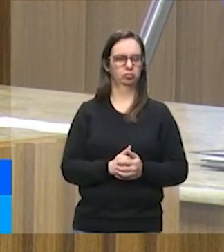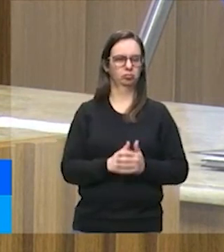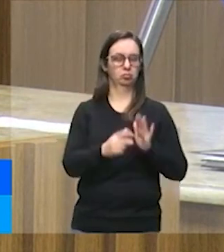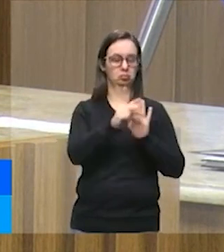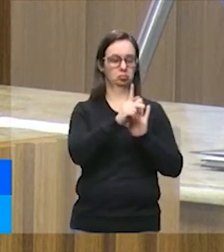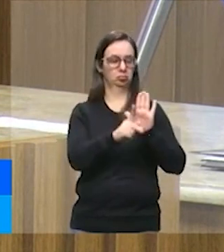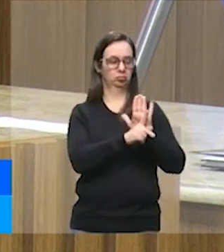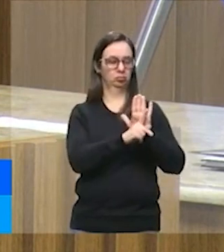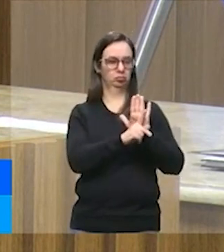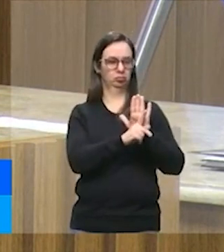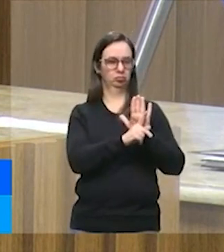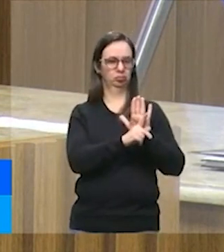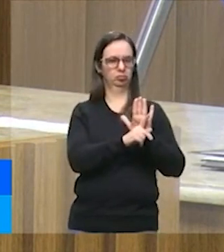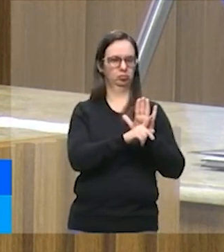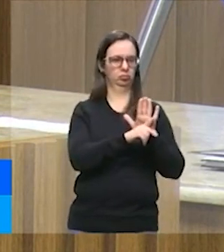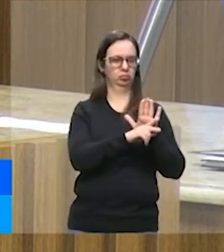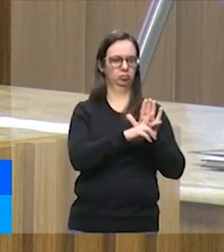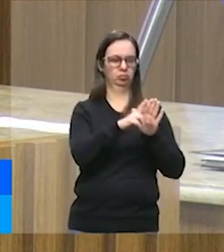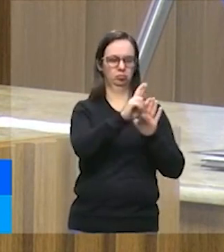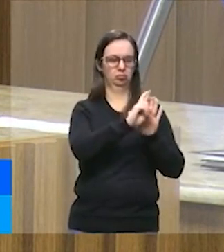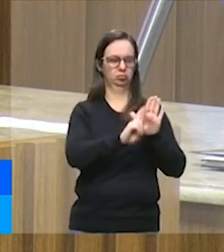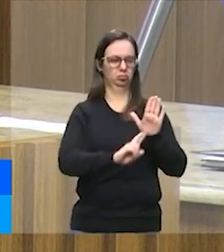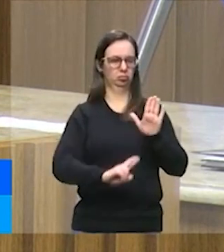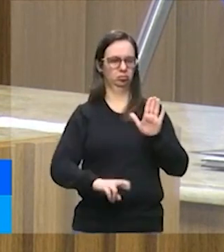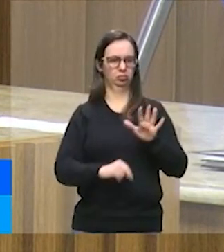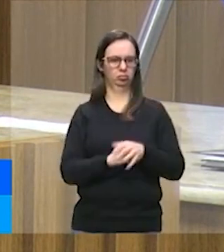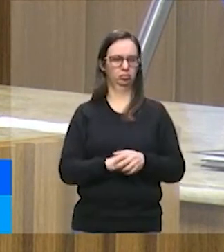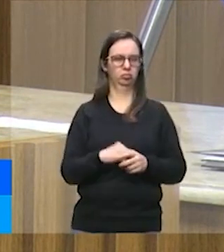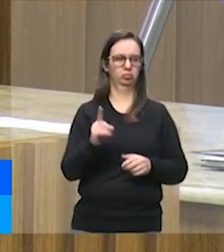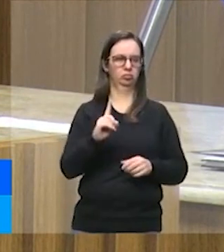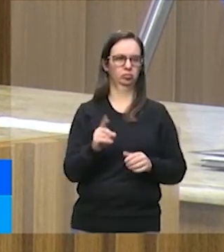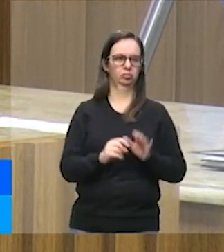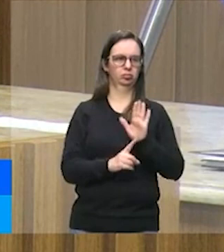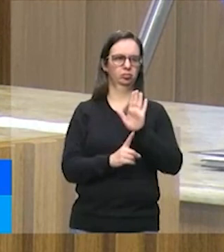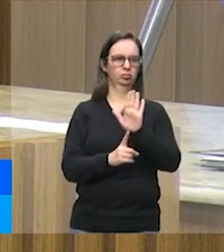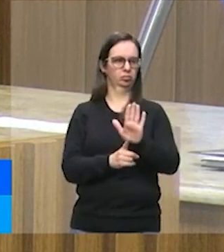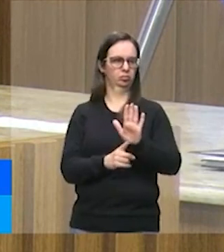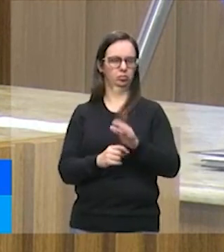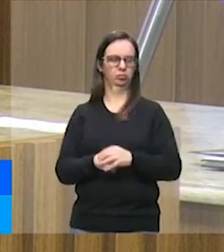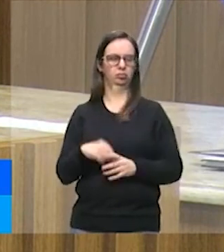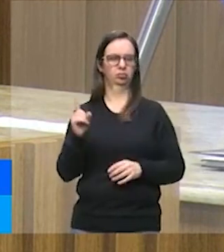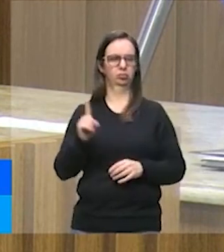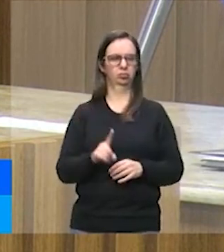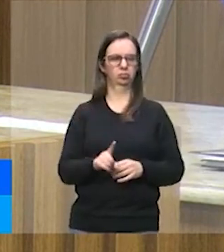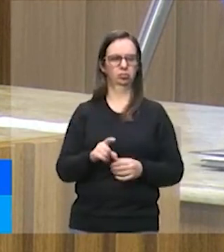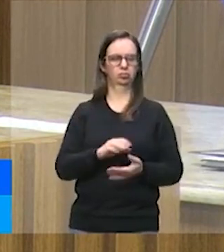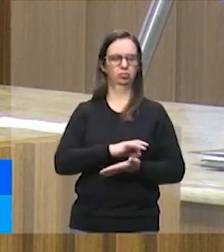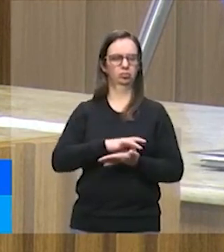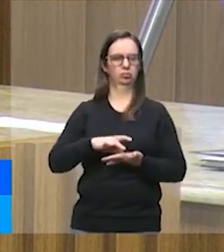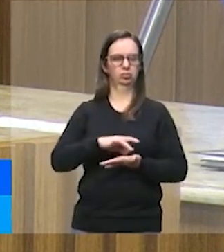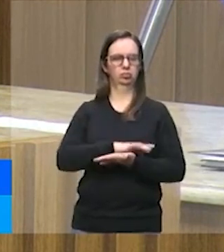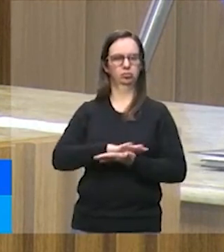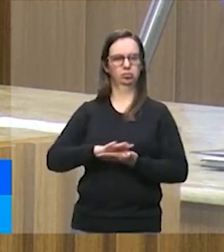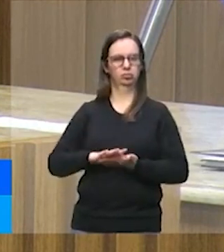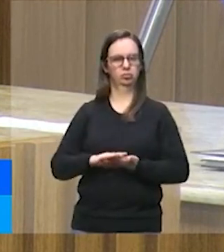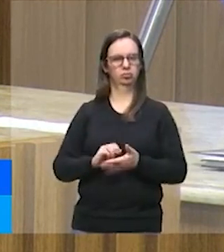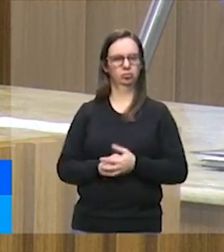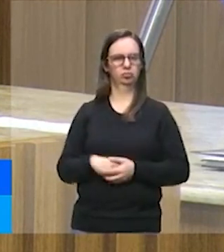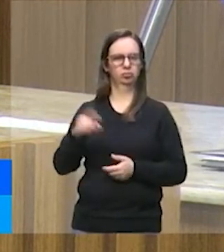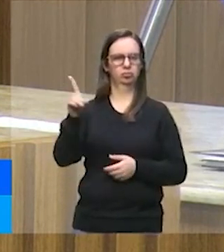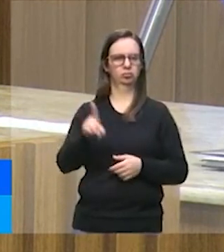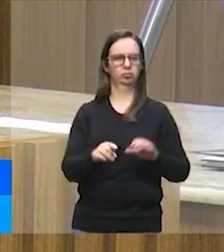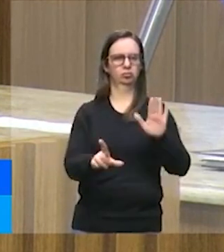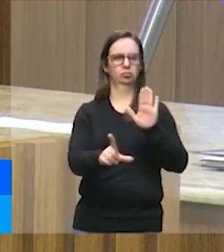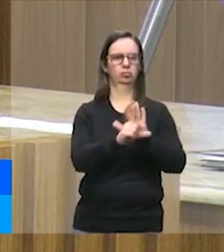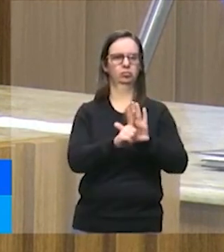não consta que o empréstimo é para fazer asfalto o que constará da lei